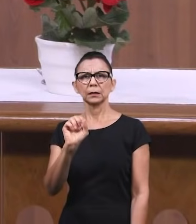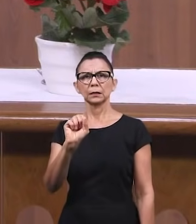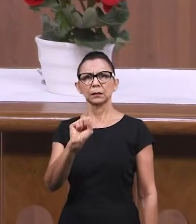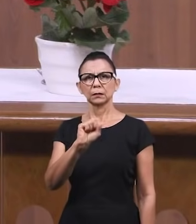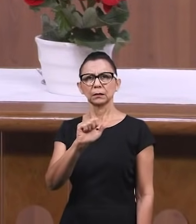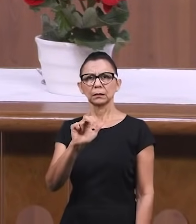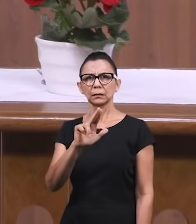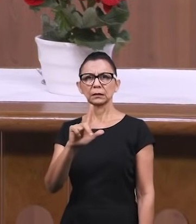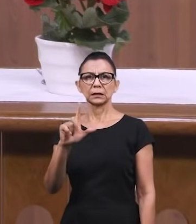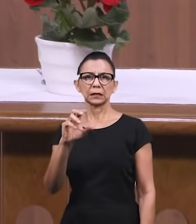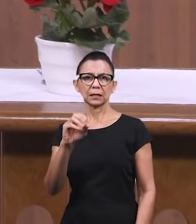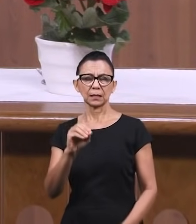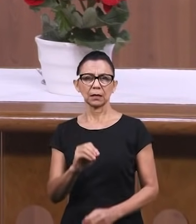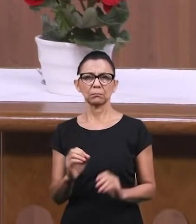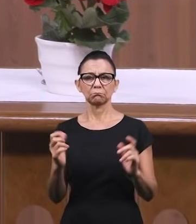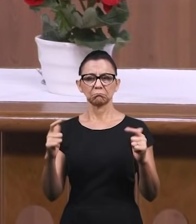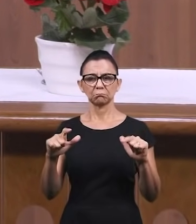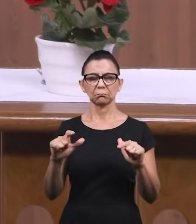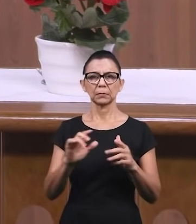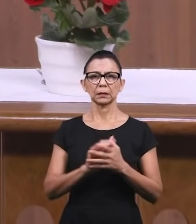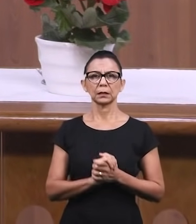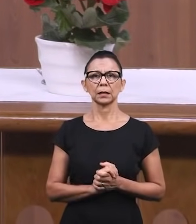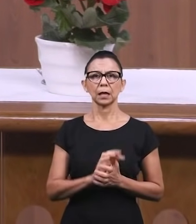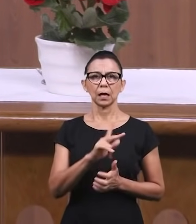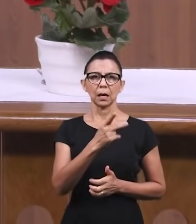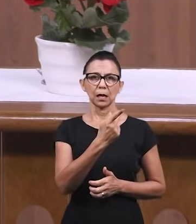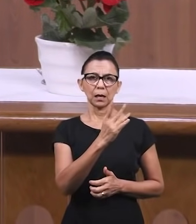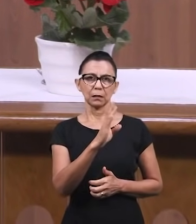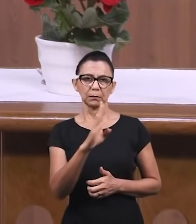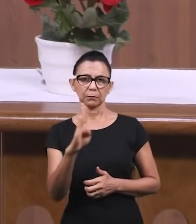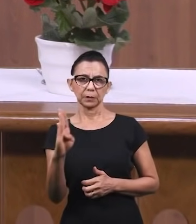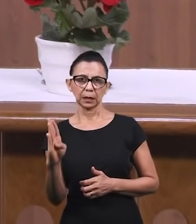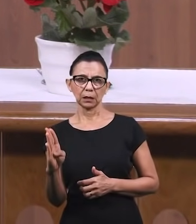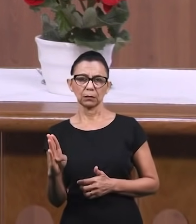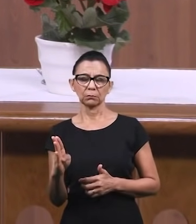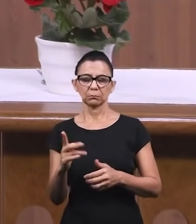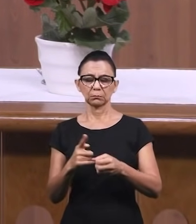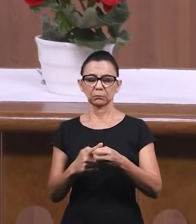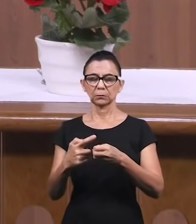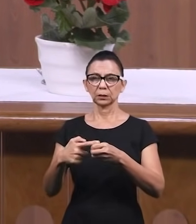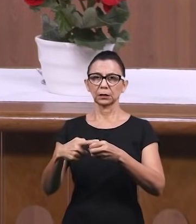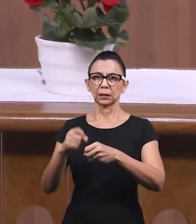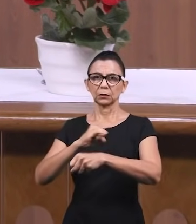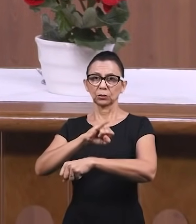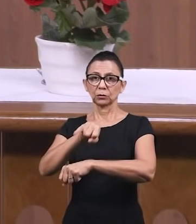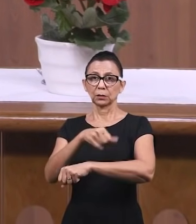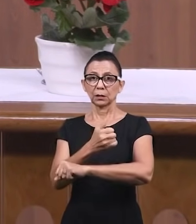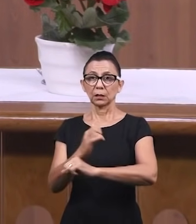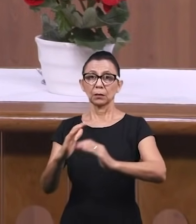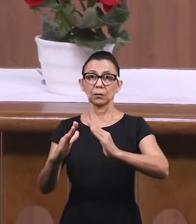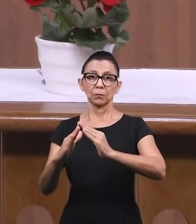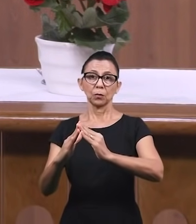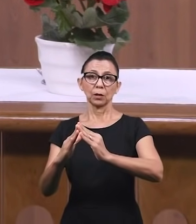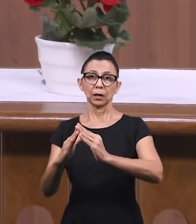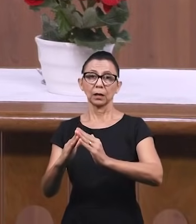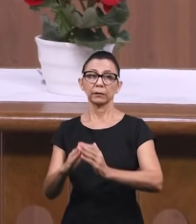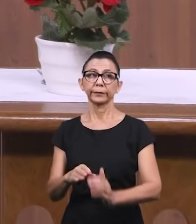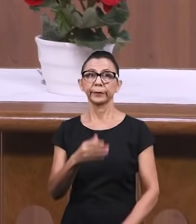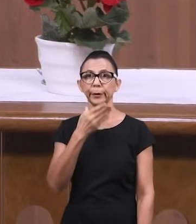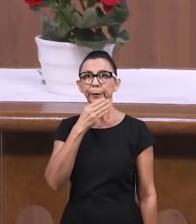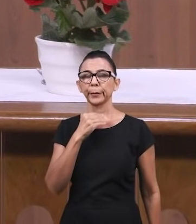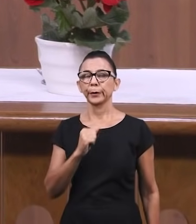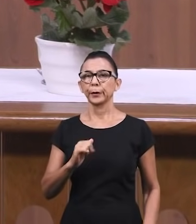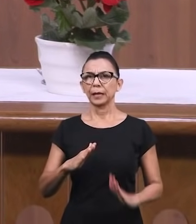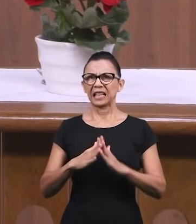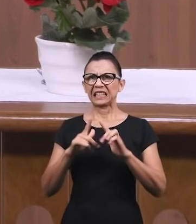Saulo, ele era hebreu, ele morava na cidade de Jerusalém, e